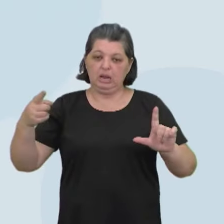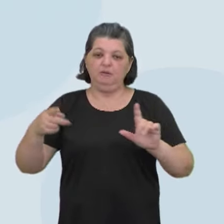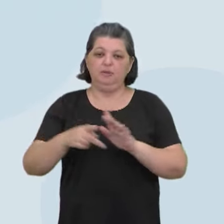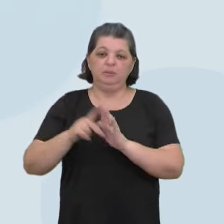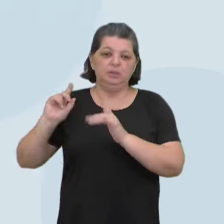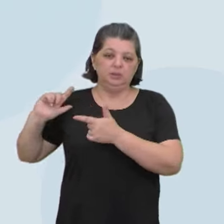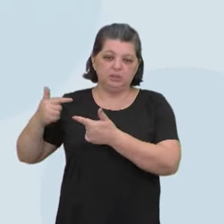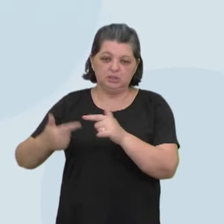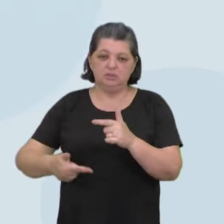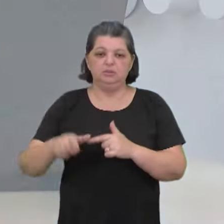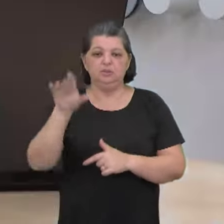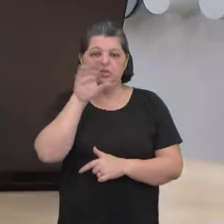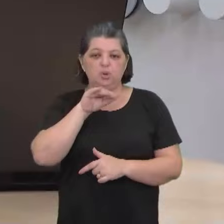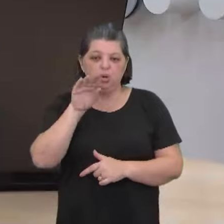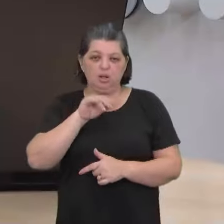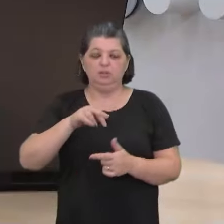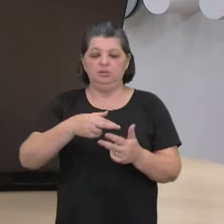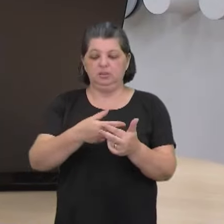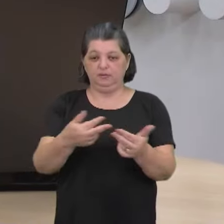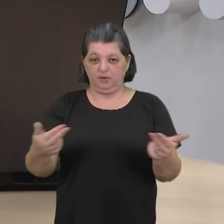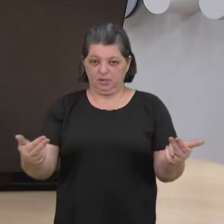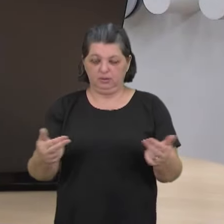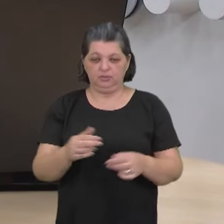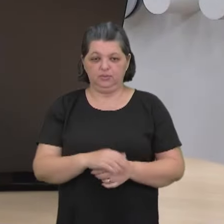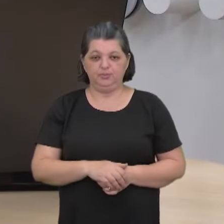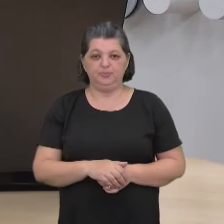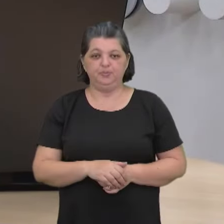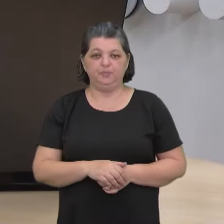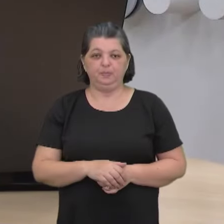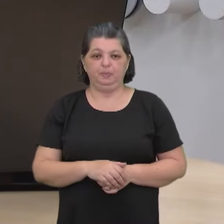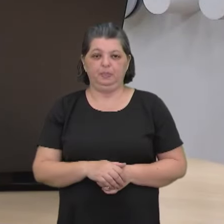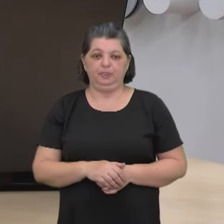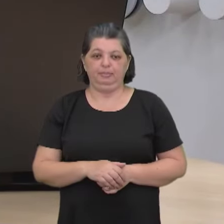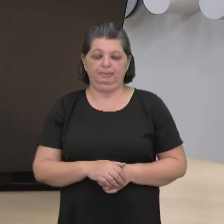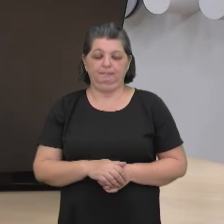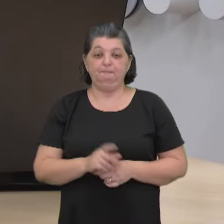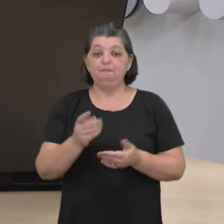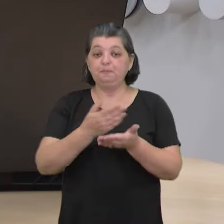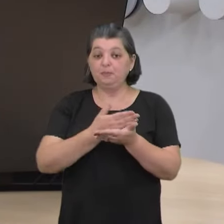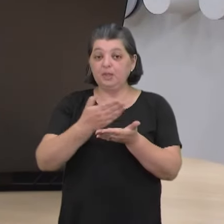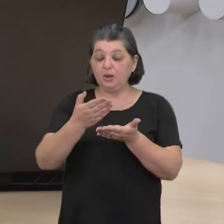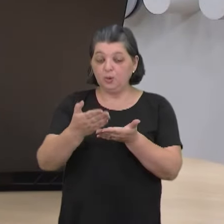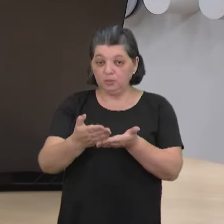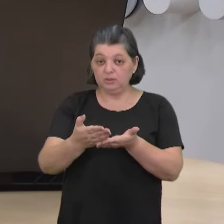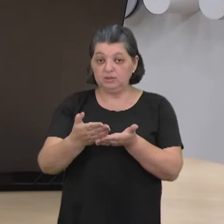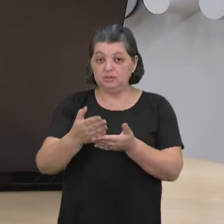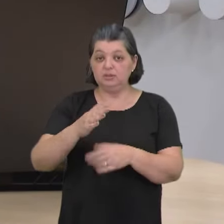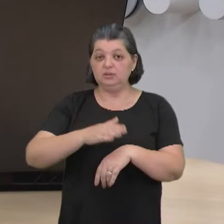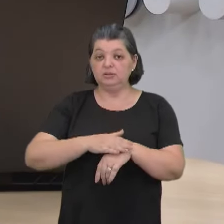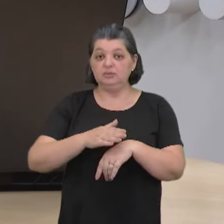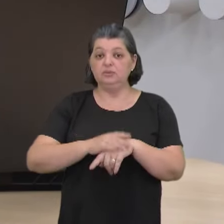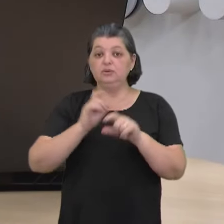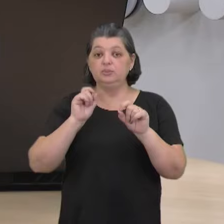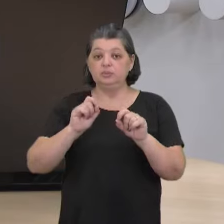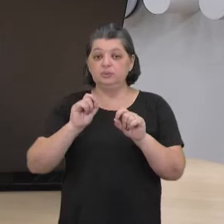orais, entre outros. E a gente vai começar aqui fazendo uma breve